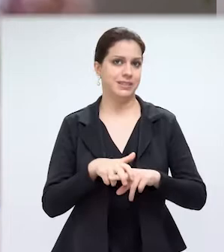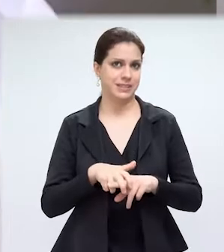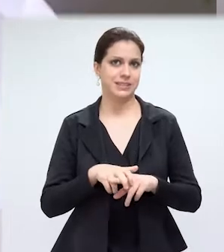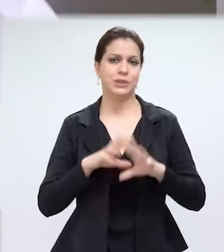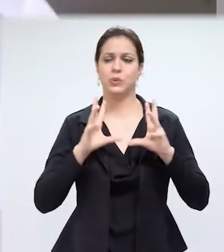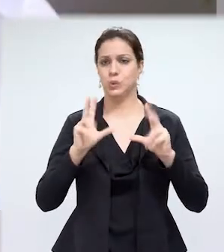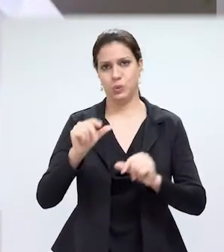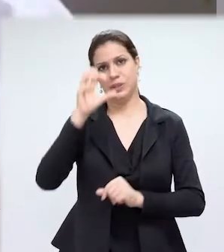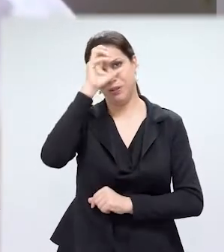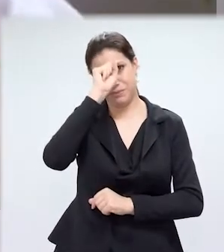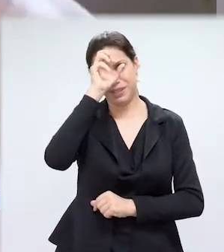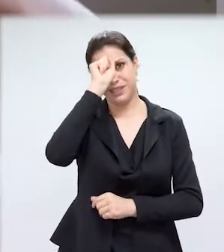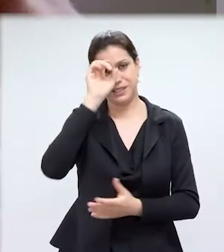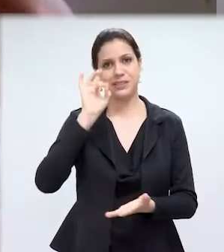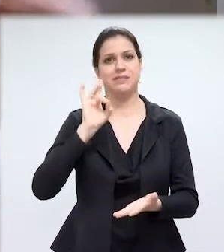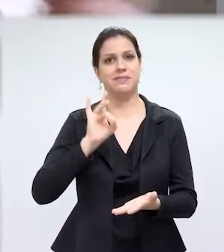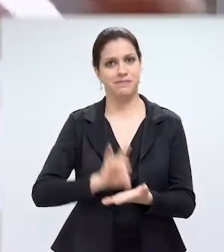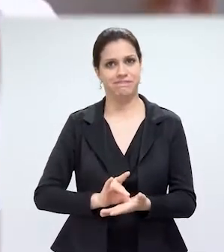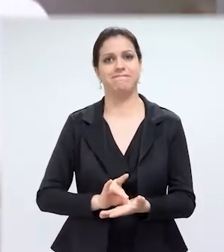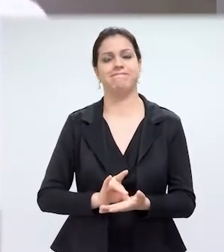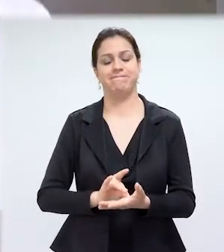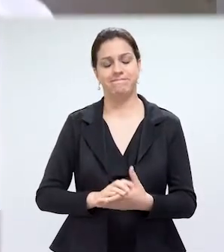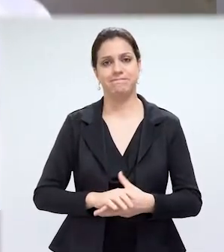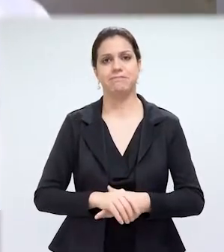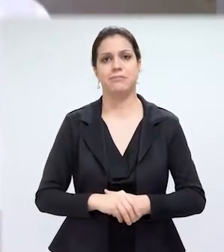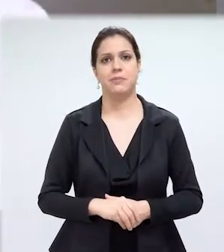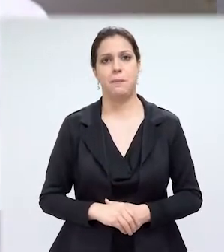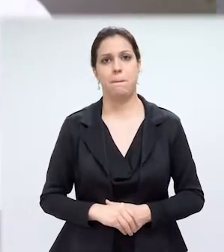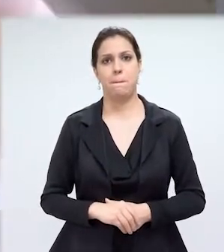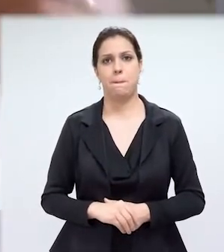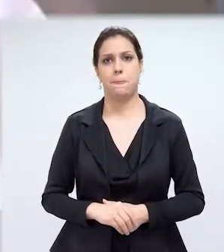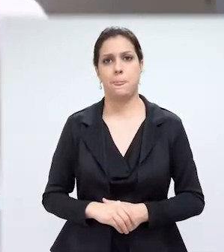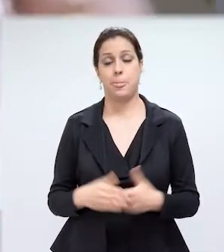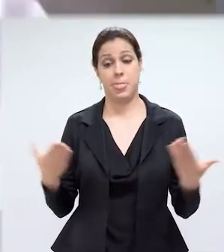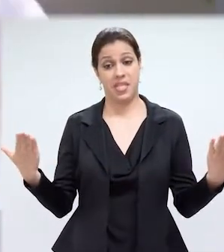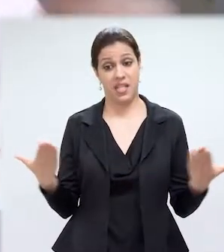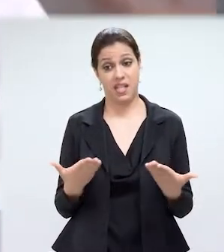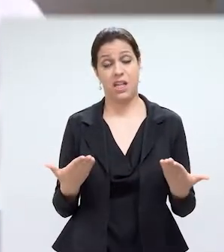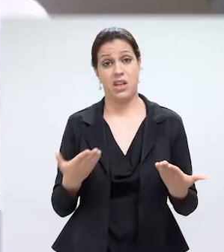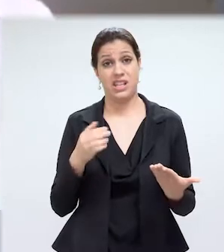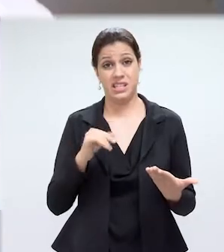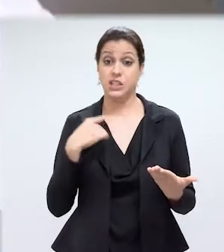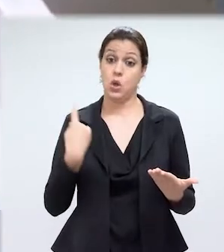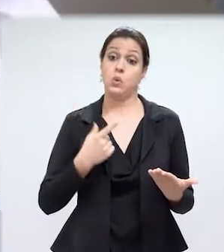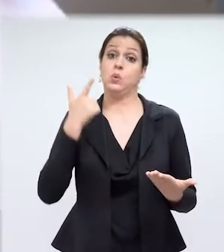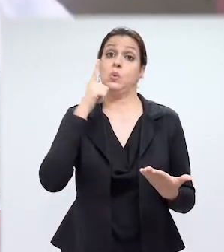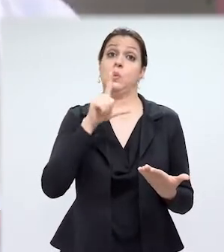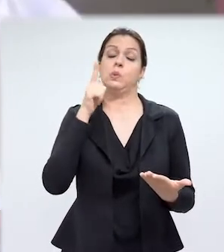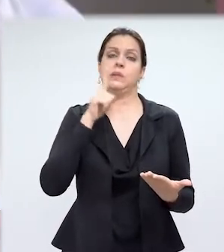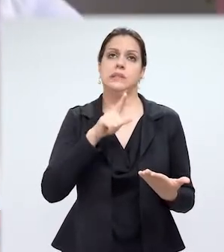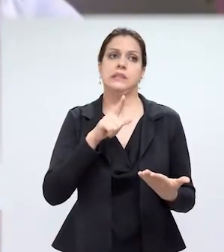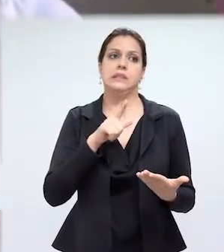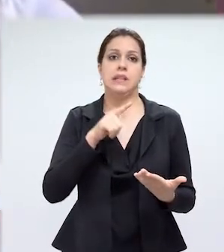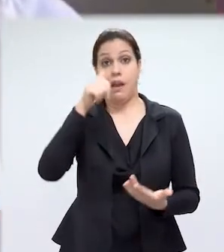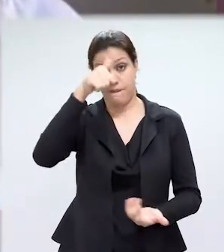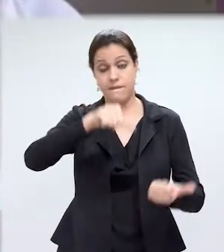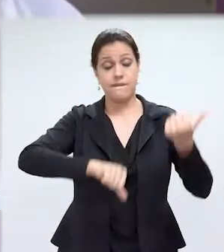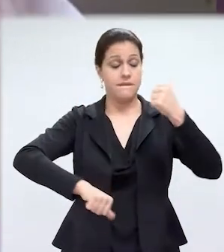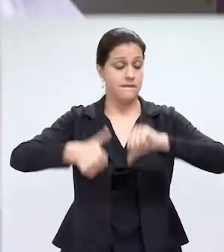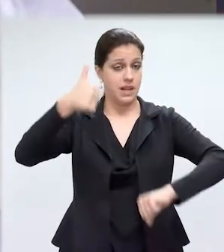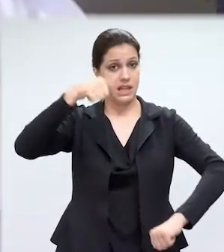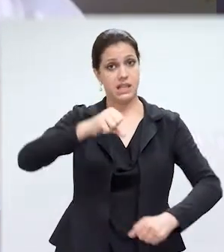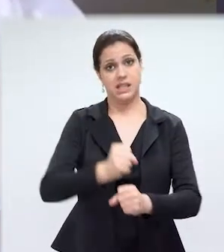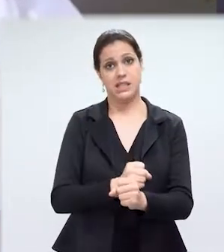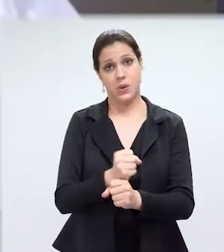por isso que eu te falo, foi aprendizado de tudo que é lado, se a gente